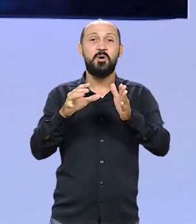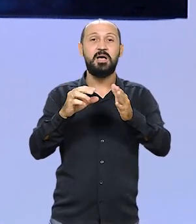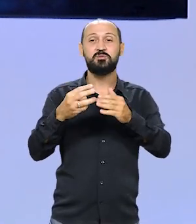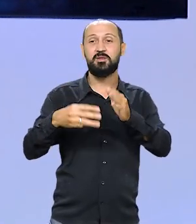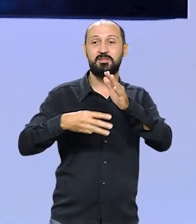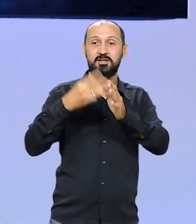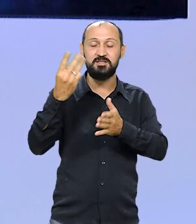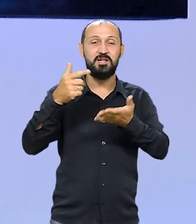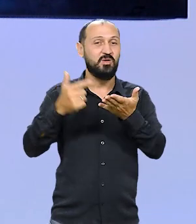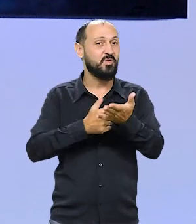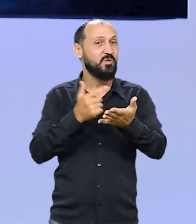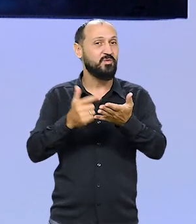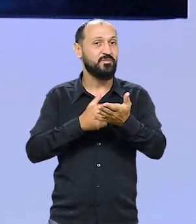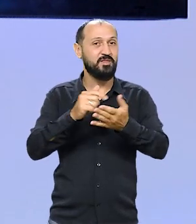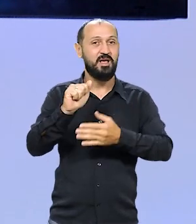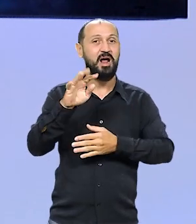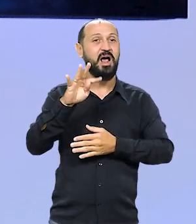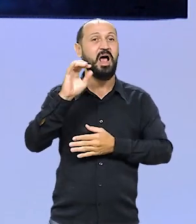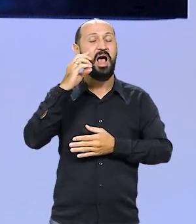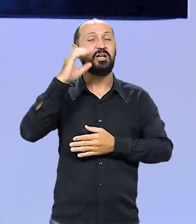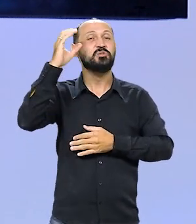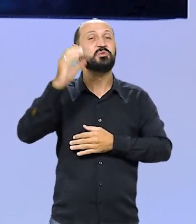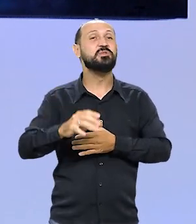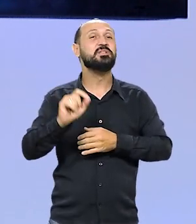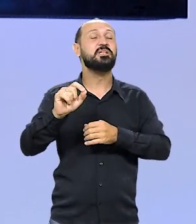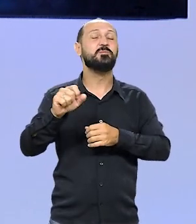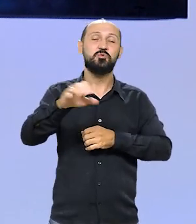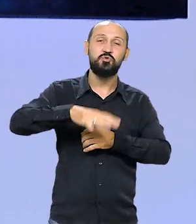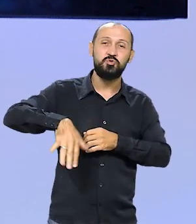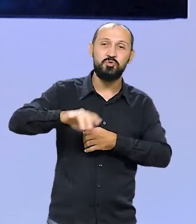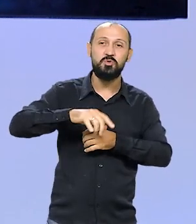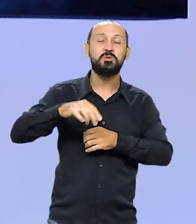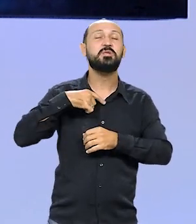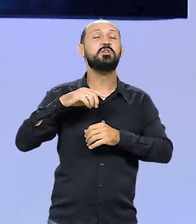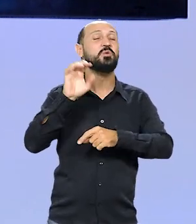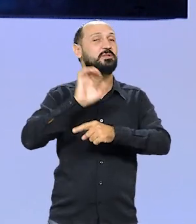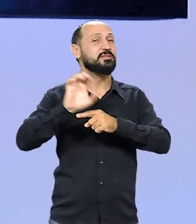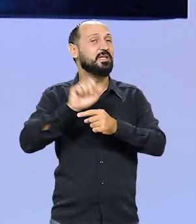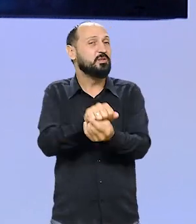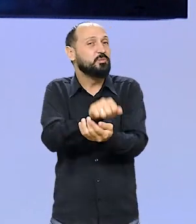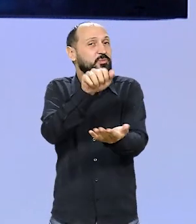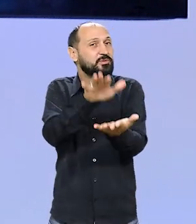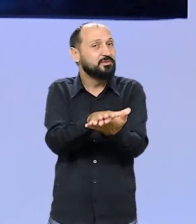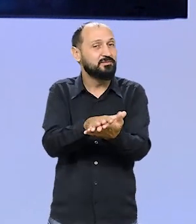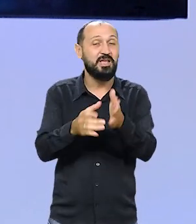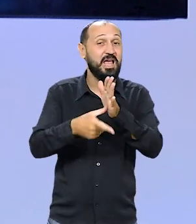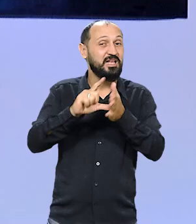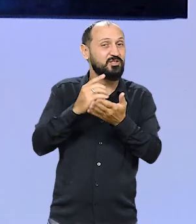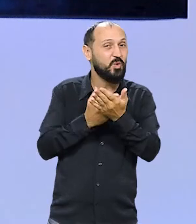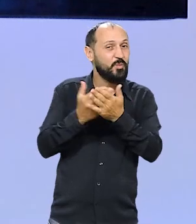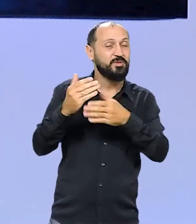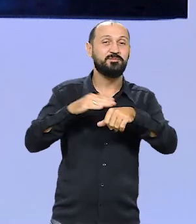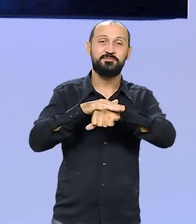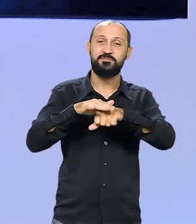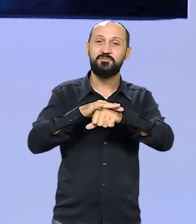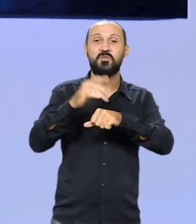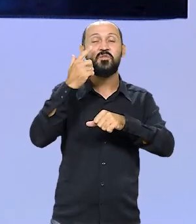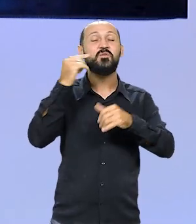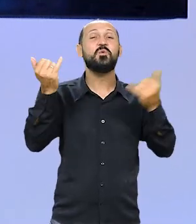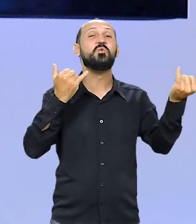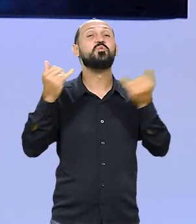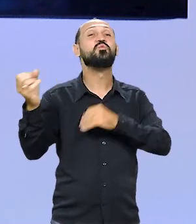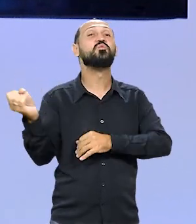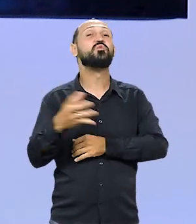sua terceira obra intitulada Ato Infracional, Socioeducação e Estado Punitivo. Mas antes da nossa conversa, vamos aos